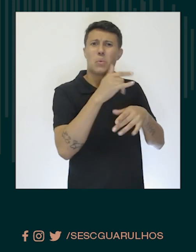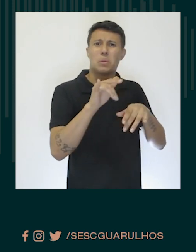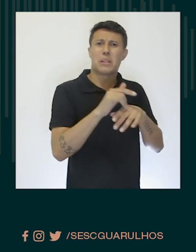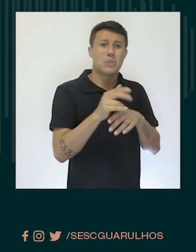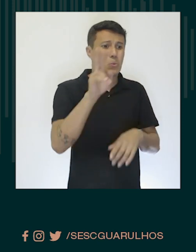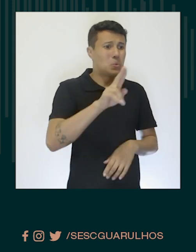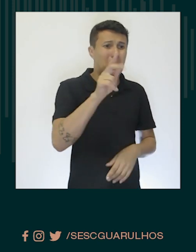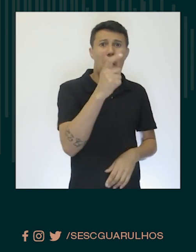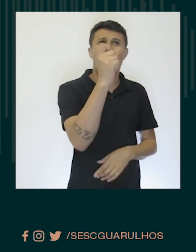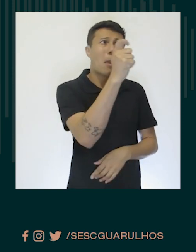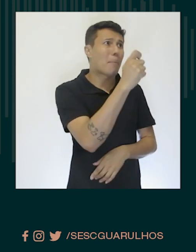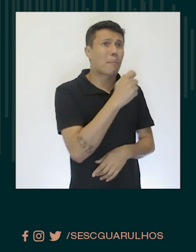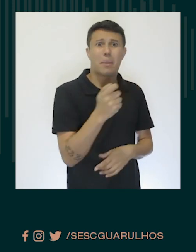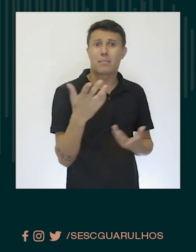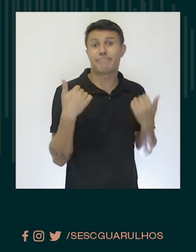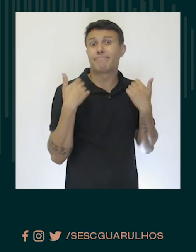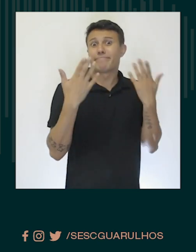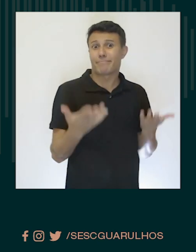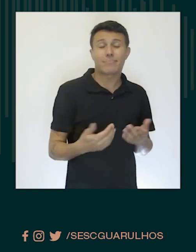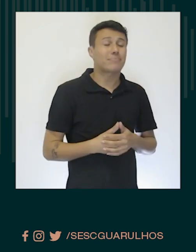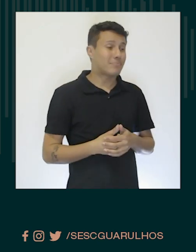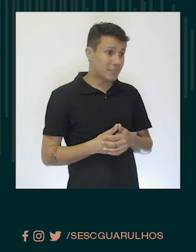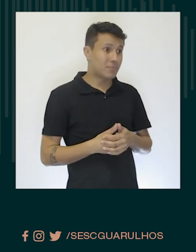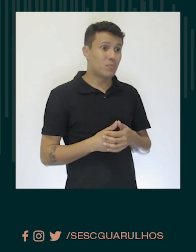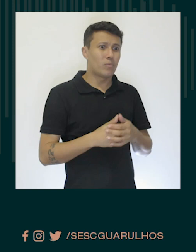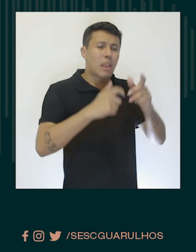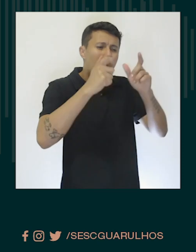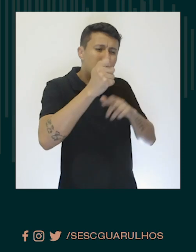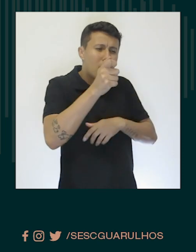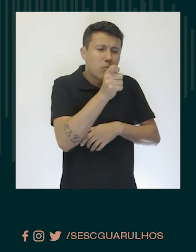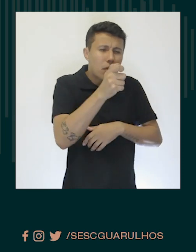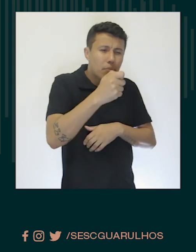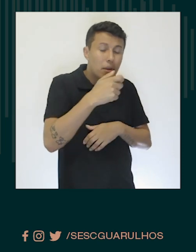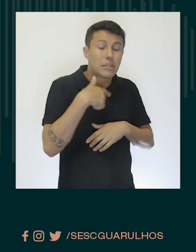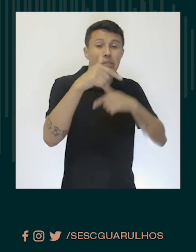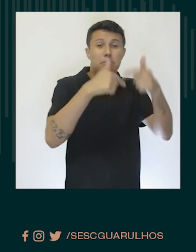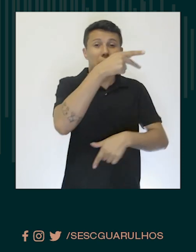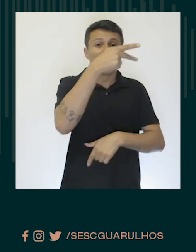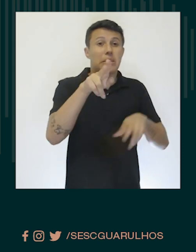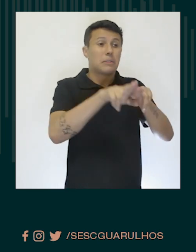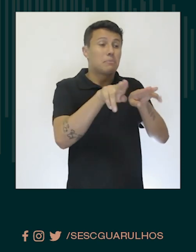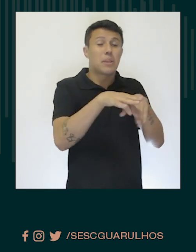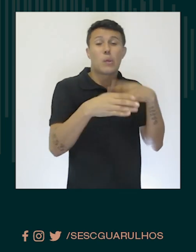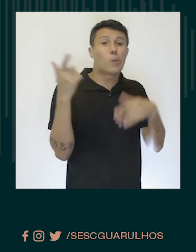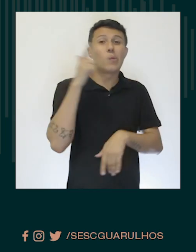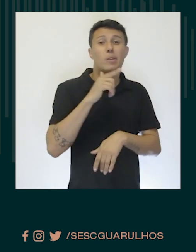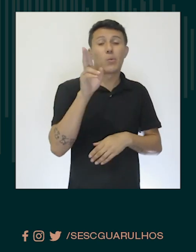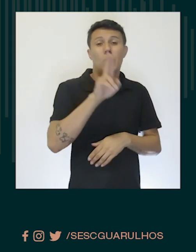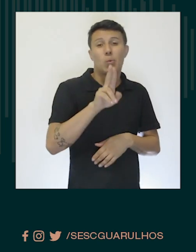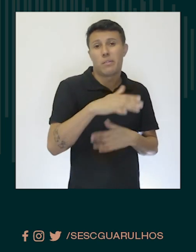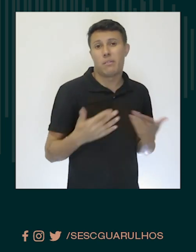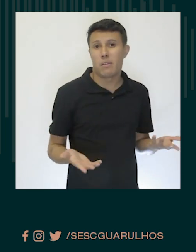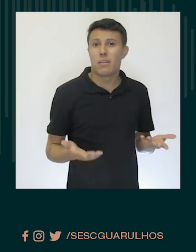Enfim. Nesse naipe, mas ele faz fotografia também. Um dos grandes trabalhos que ele fez foi com essa turnê do Sandy Júnior